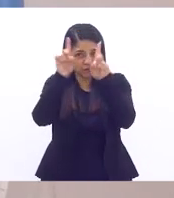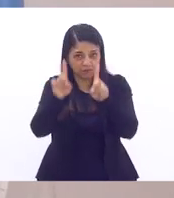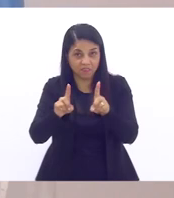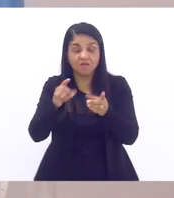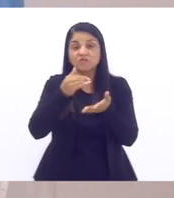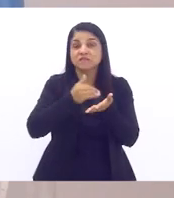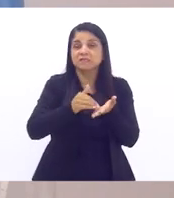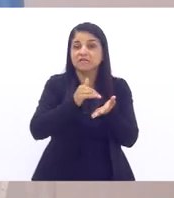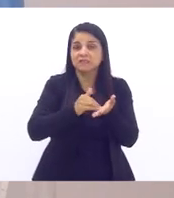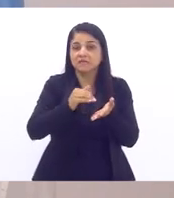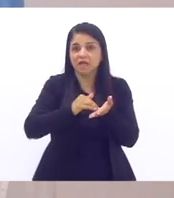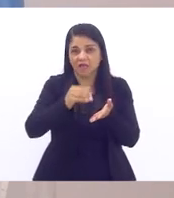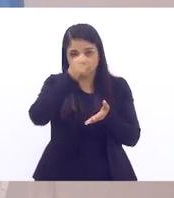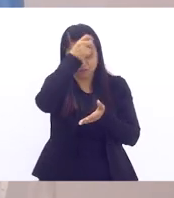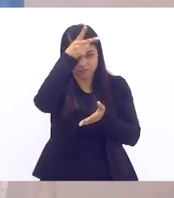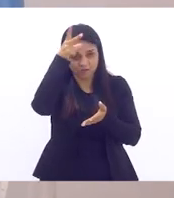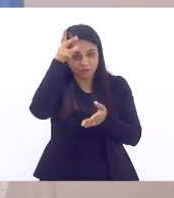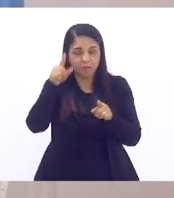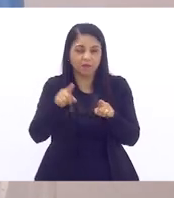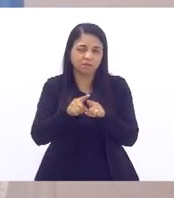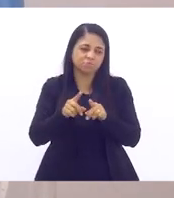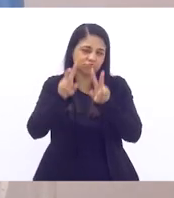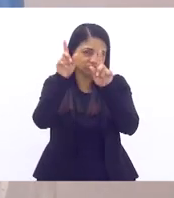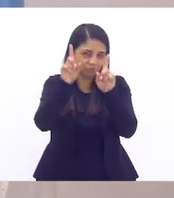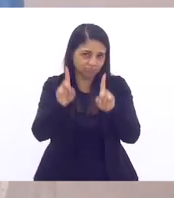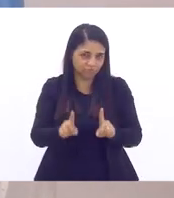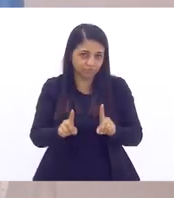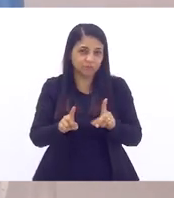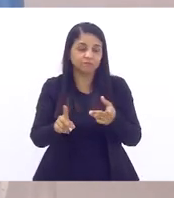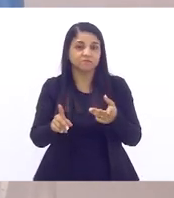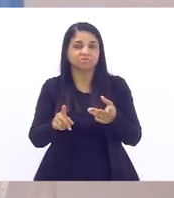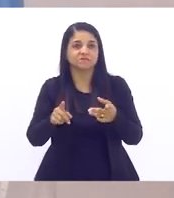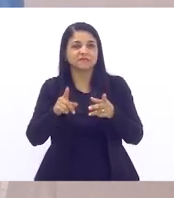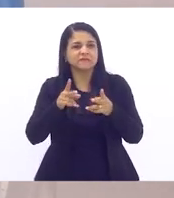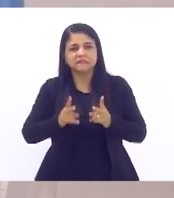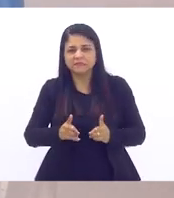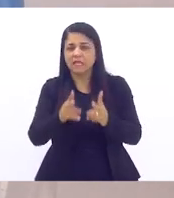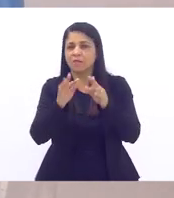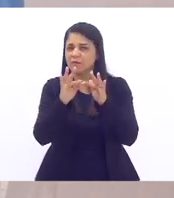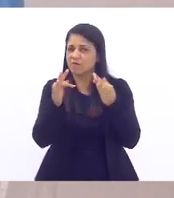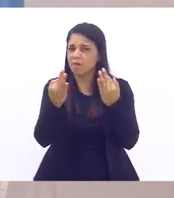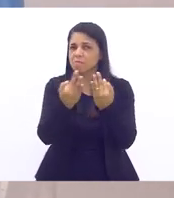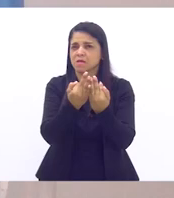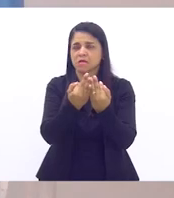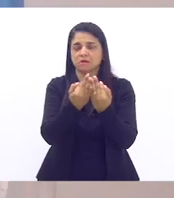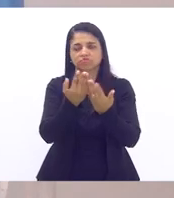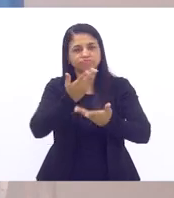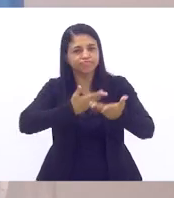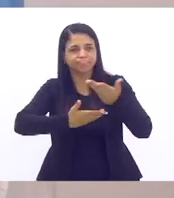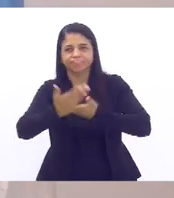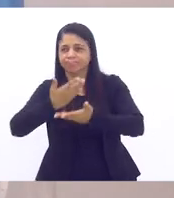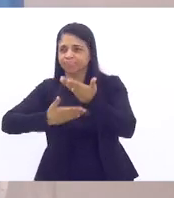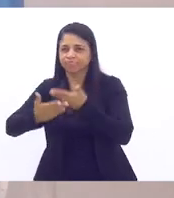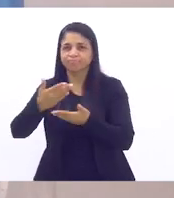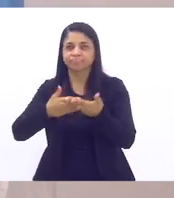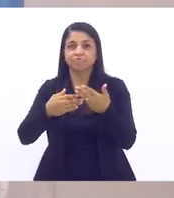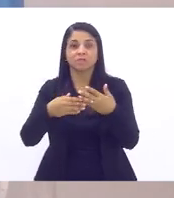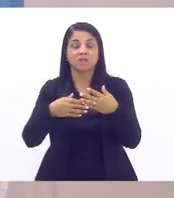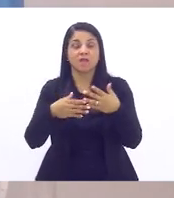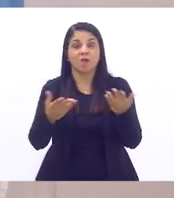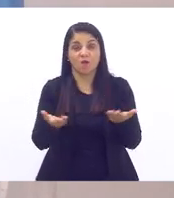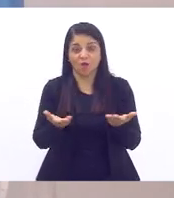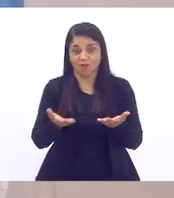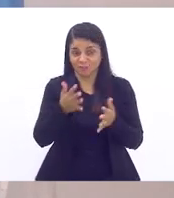principal com deficiência então sempre teve um mandato de família e vocacionado para o tema e essa confusão embora não seja